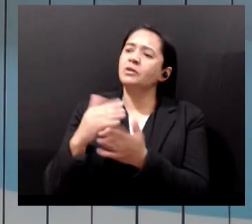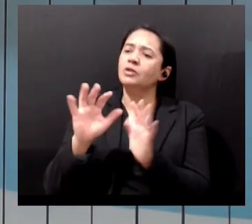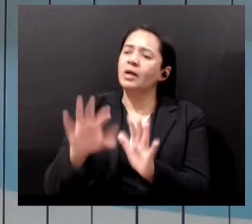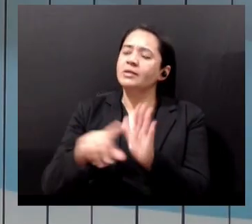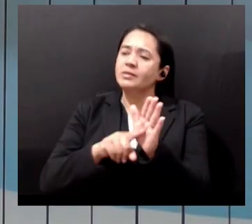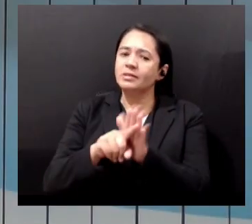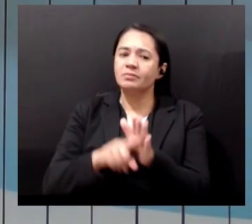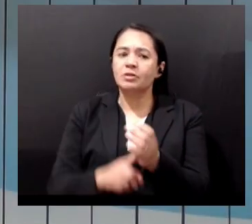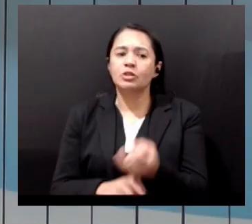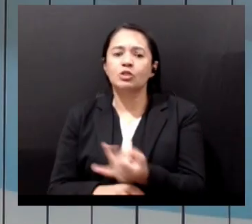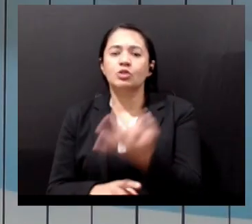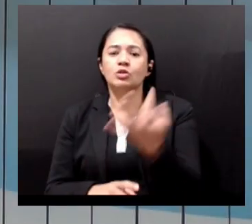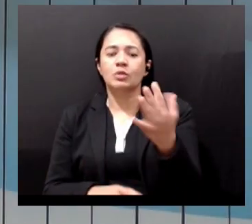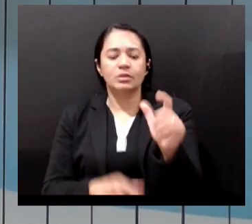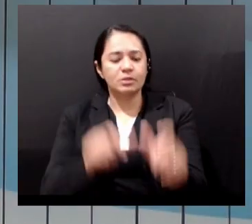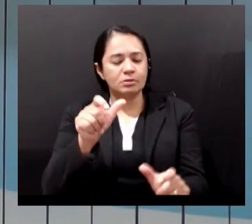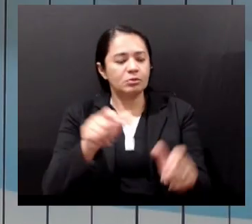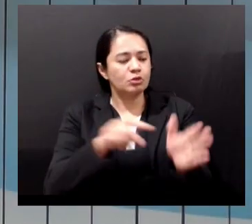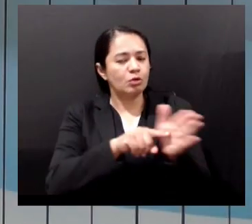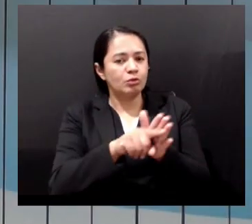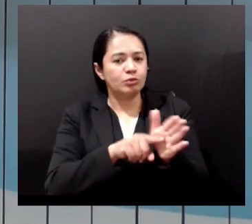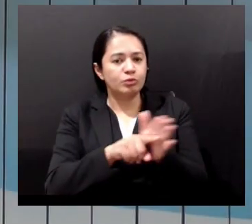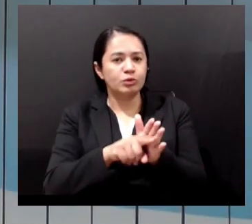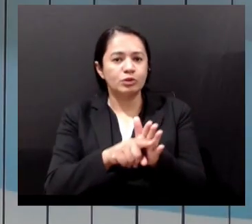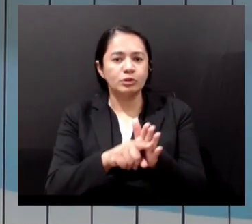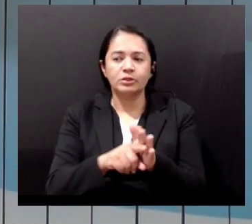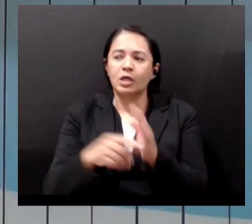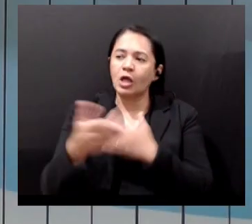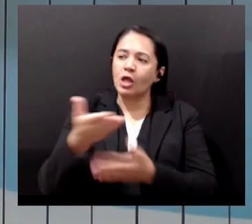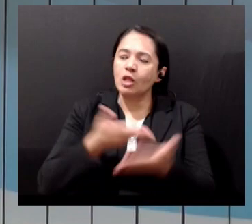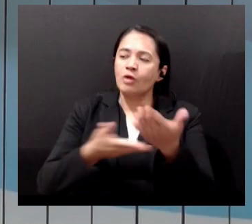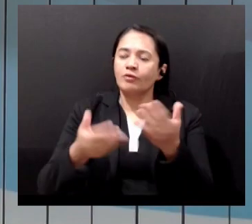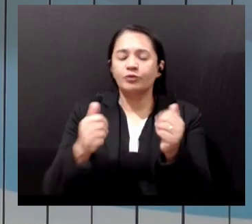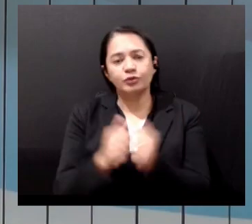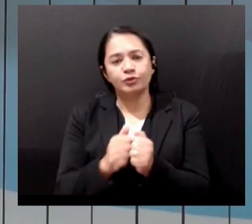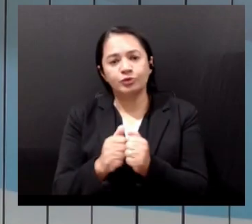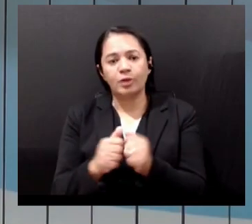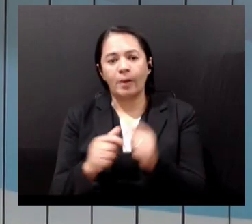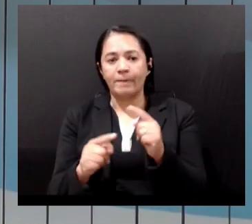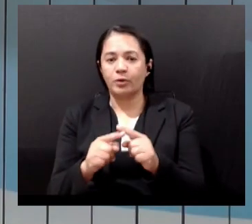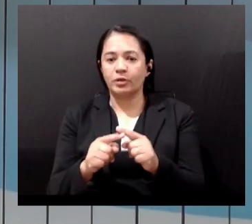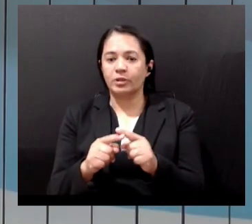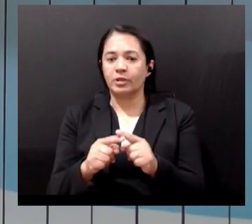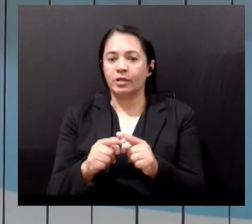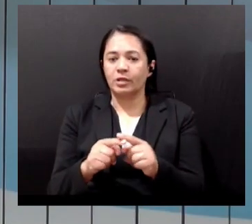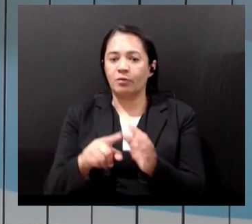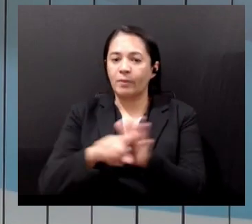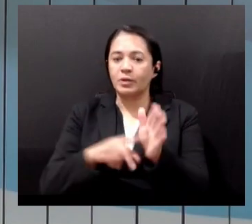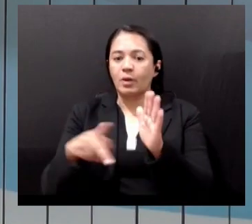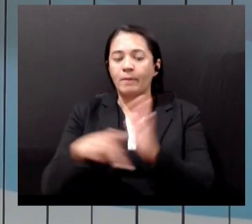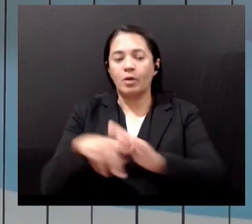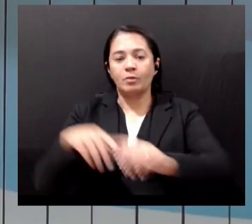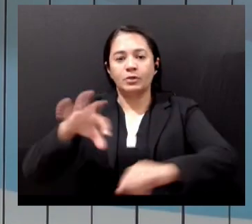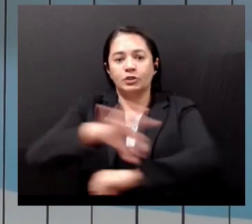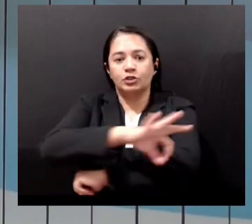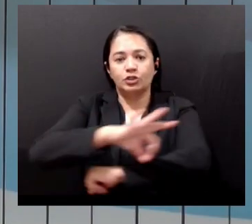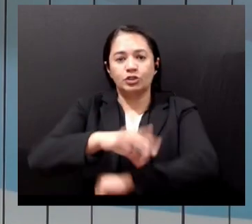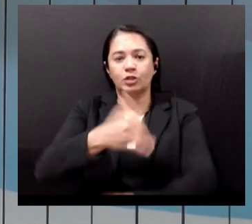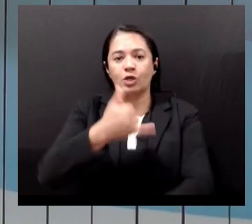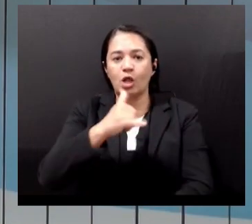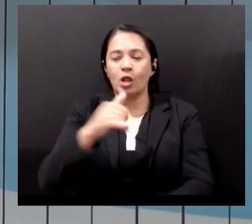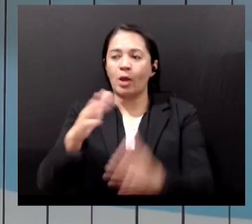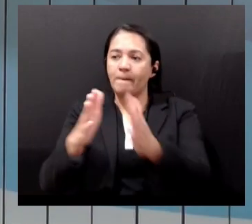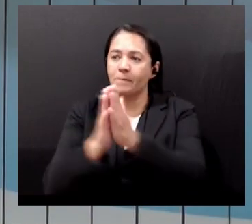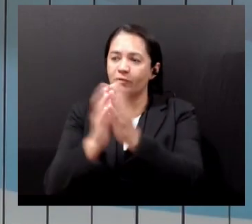e quais foram os pesquisadores envolvidos? A gente está falando, né, de uma pesquisa da Faculdade de Engenharia Elétrica.